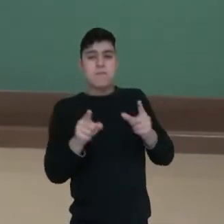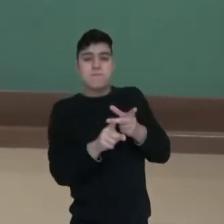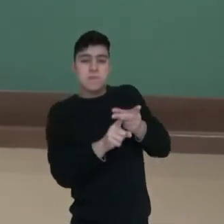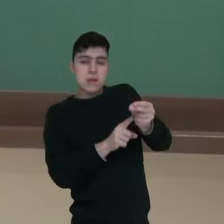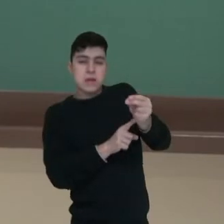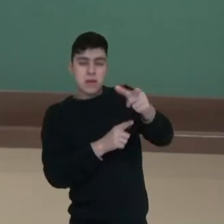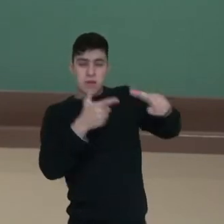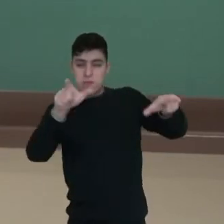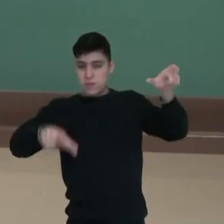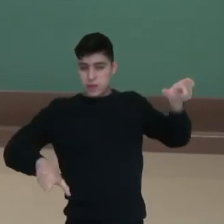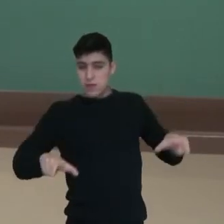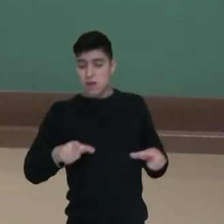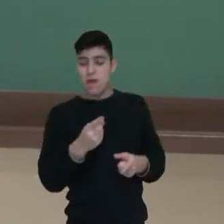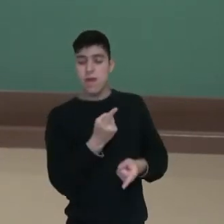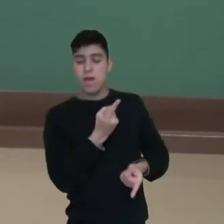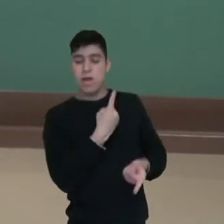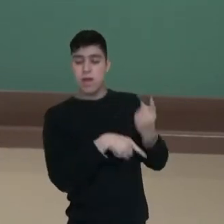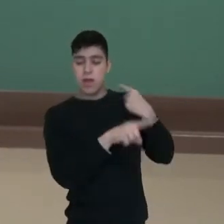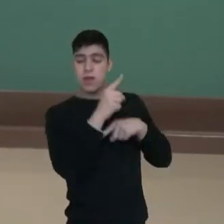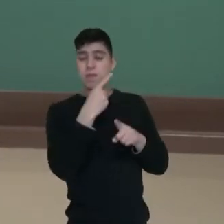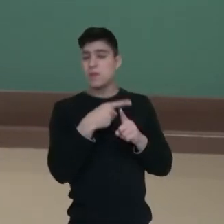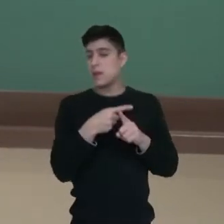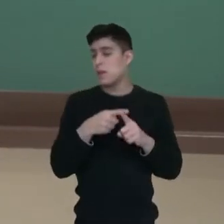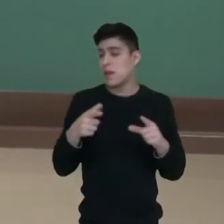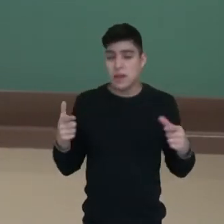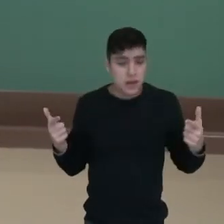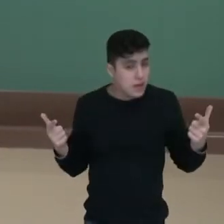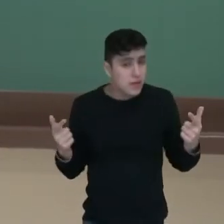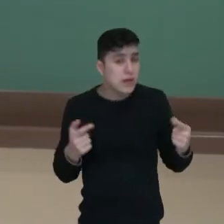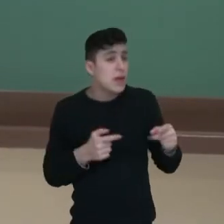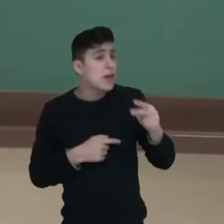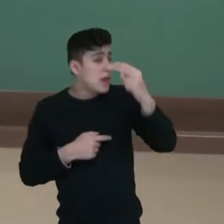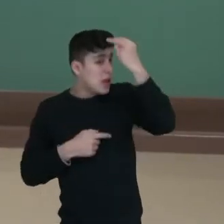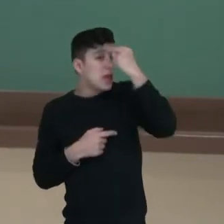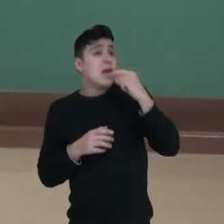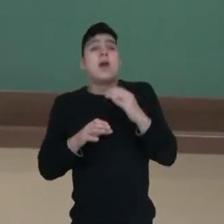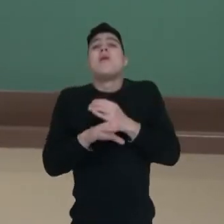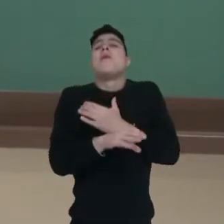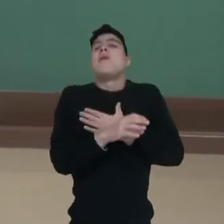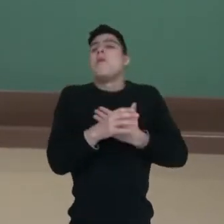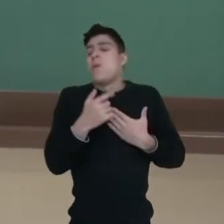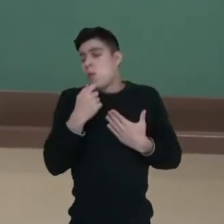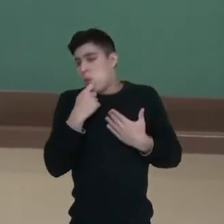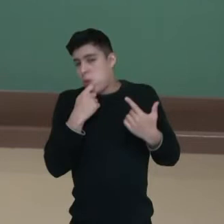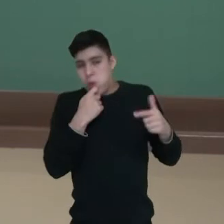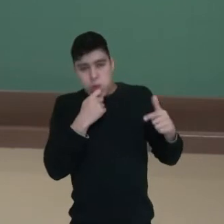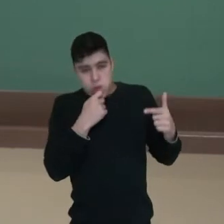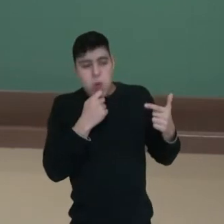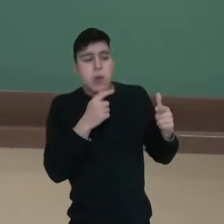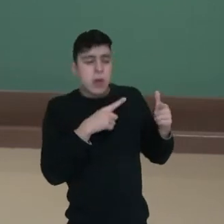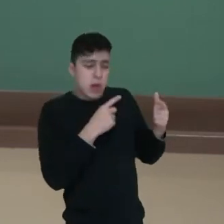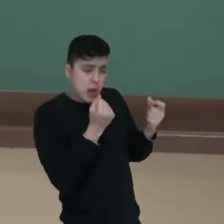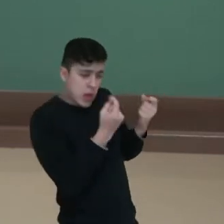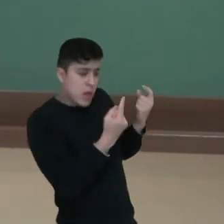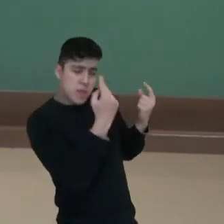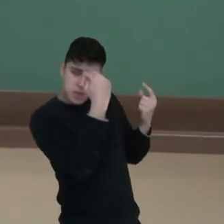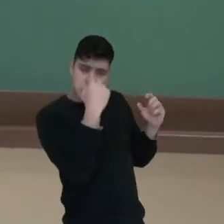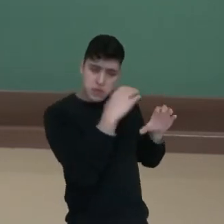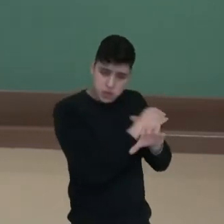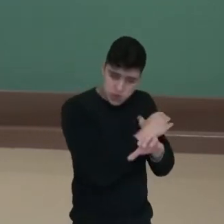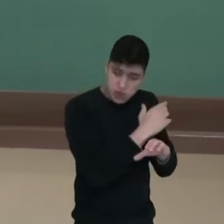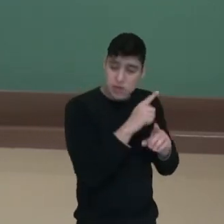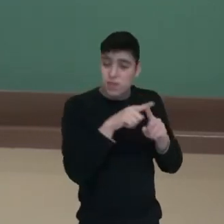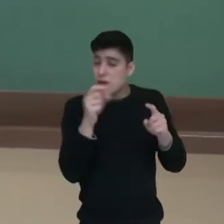adversários, porque nós não temos deficientes visuais totais. Lembra que a professora falou que nós também temos atletas